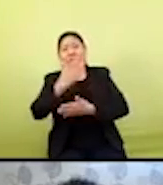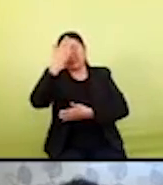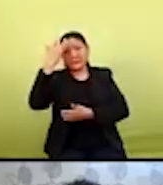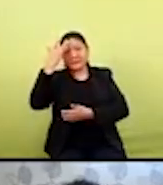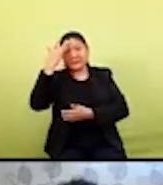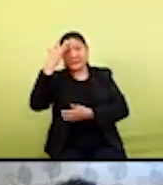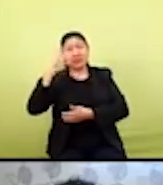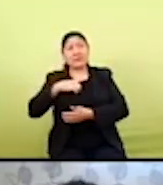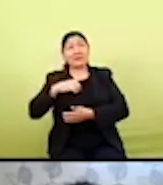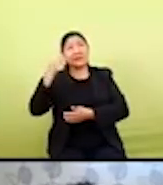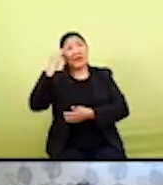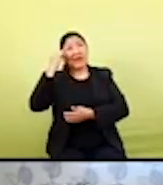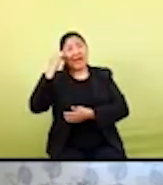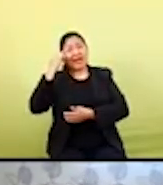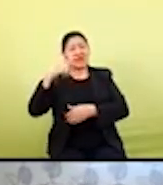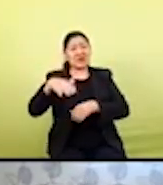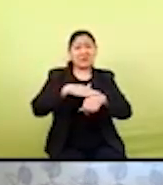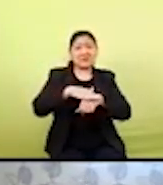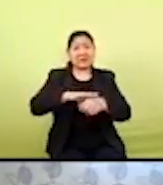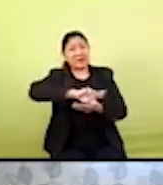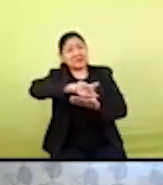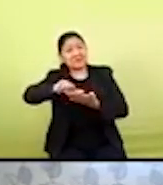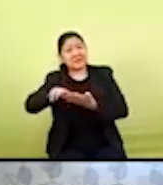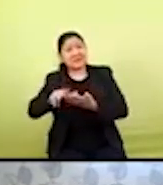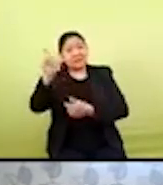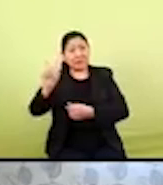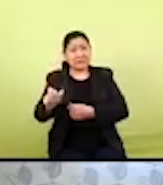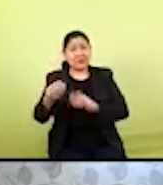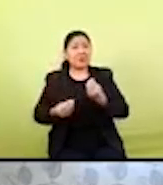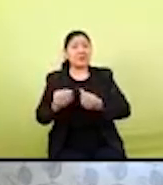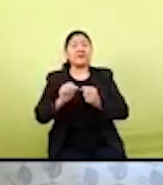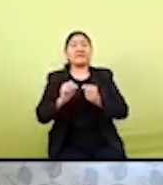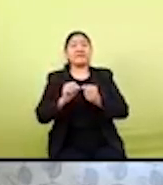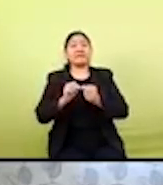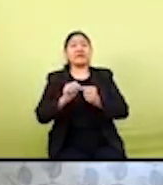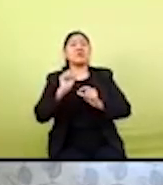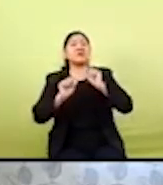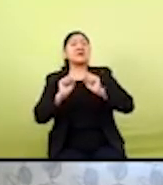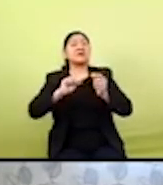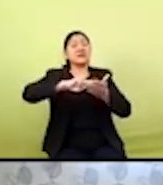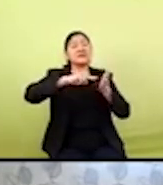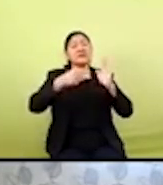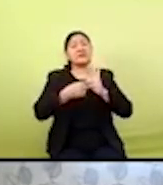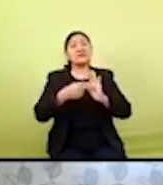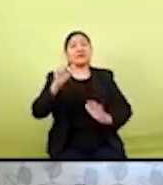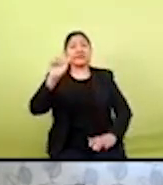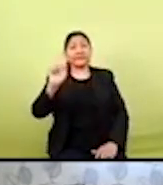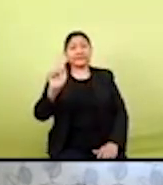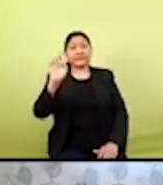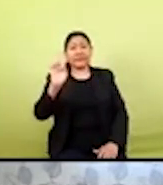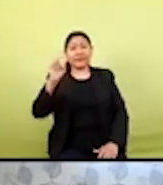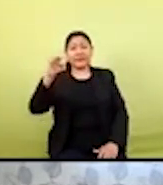tido dificuldade para compreender o que é gênero, do que se trata